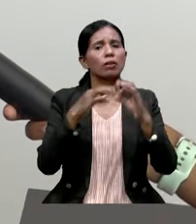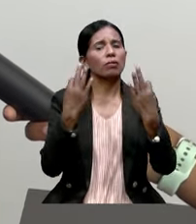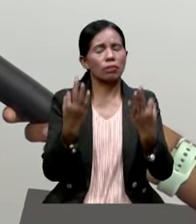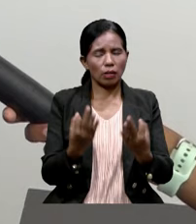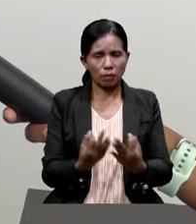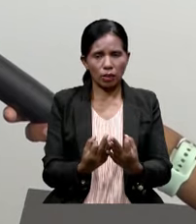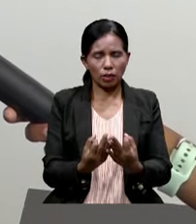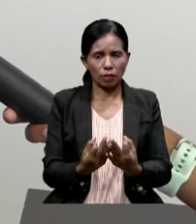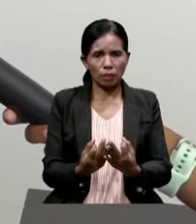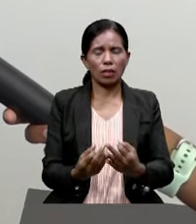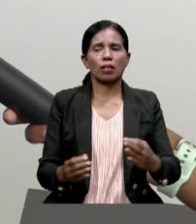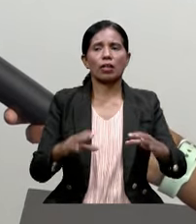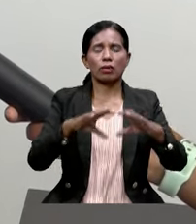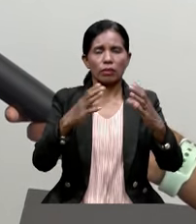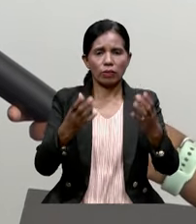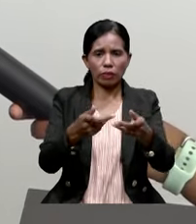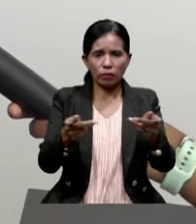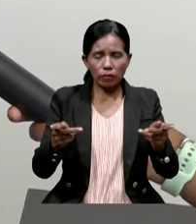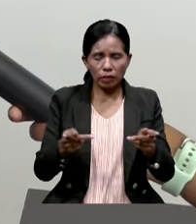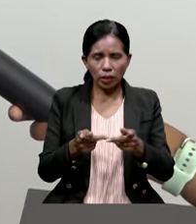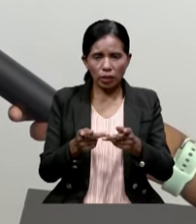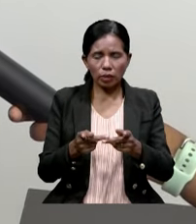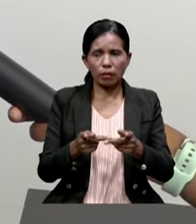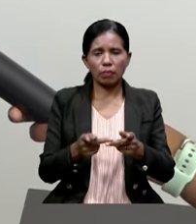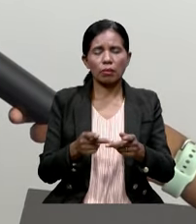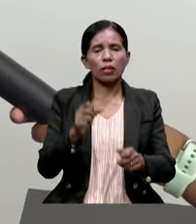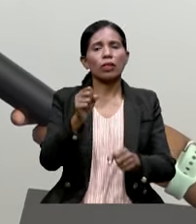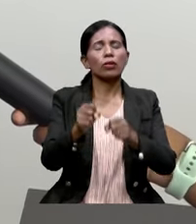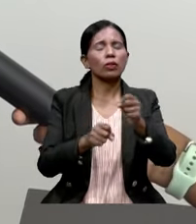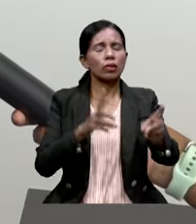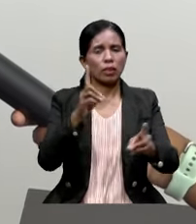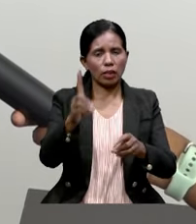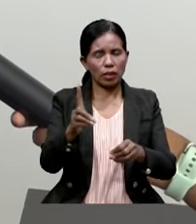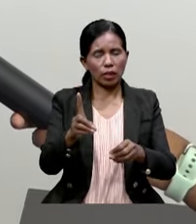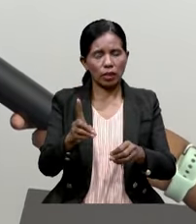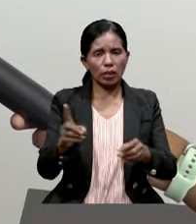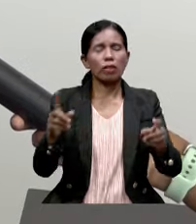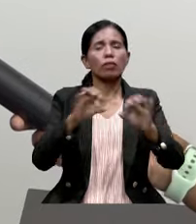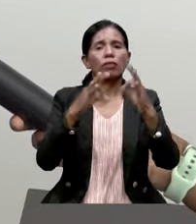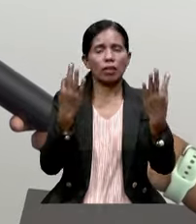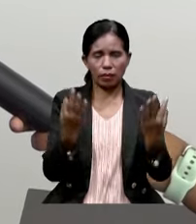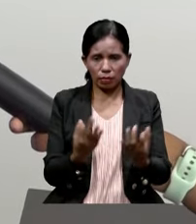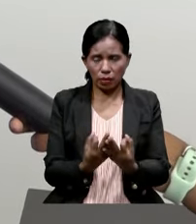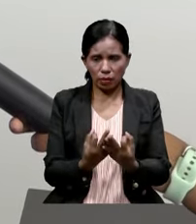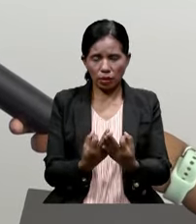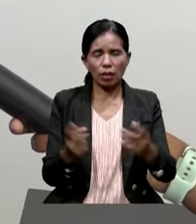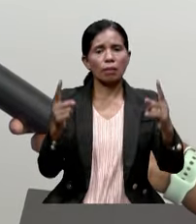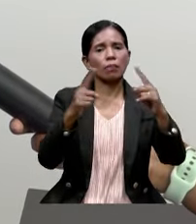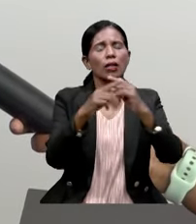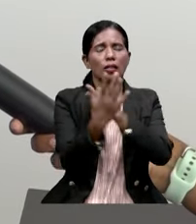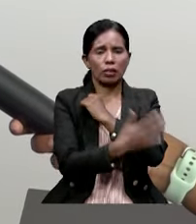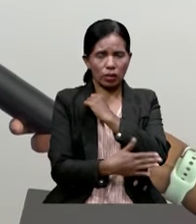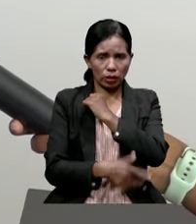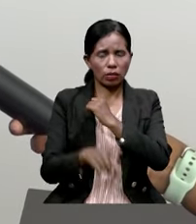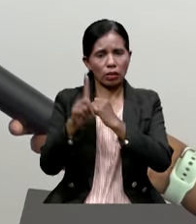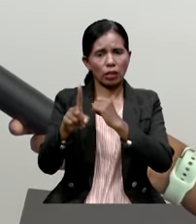kunu ba sociedade, família maknu ba ia nação ida. Tem